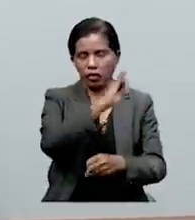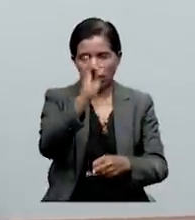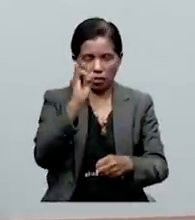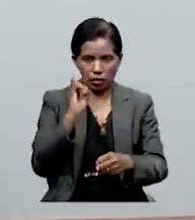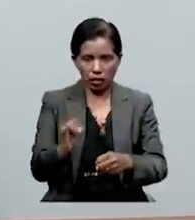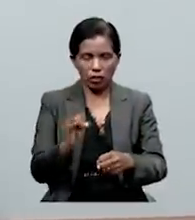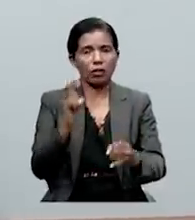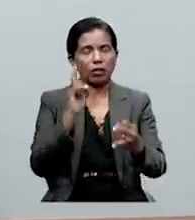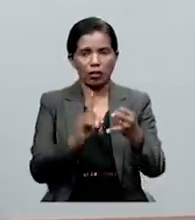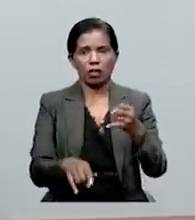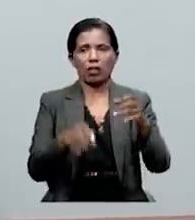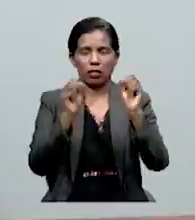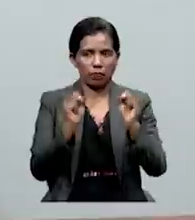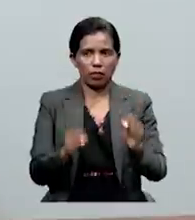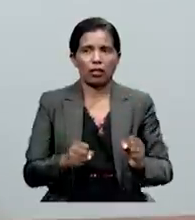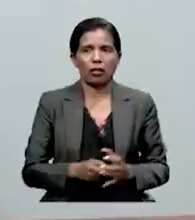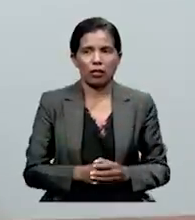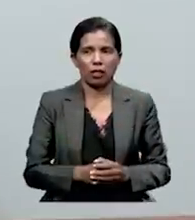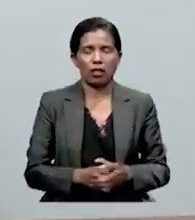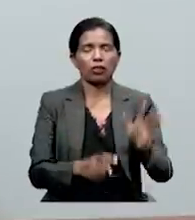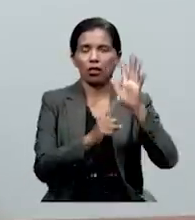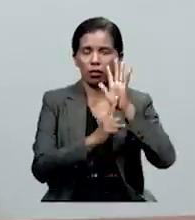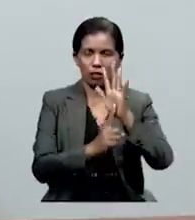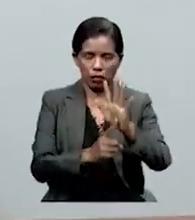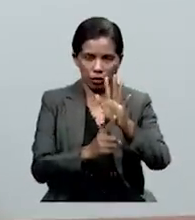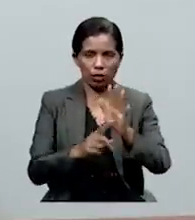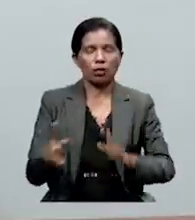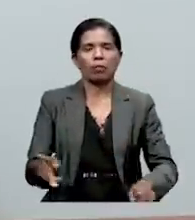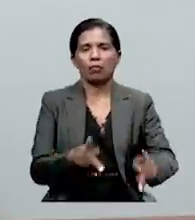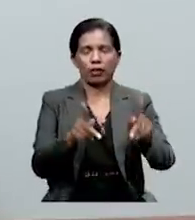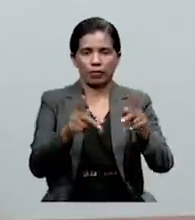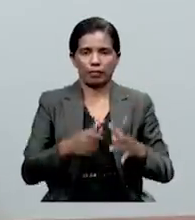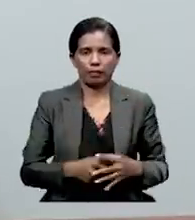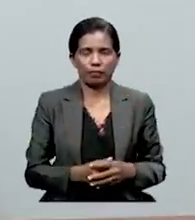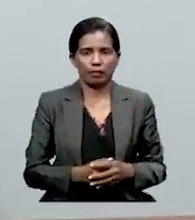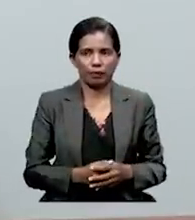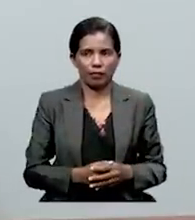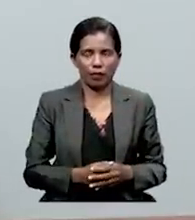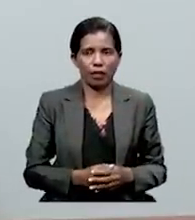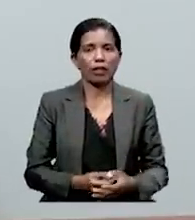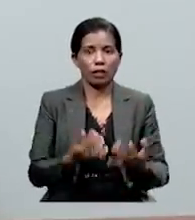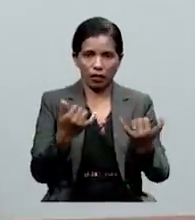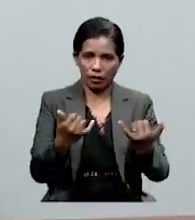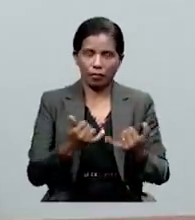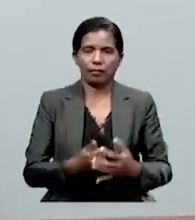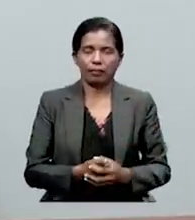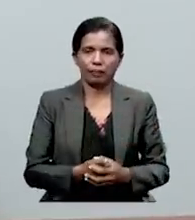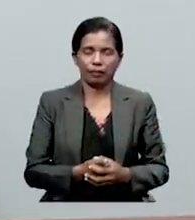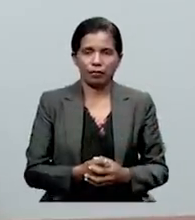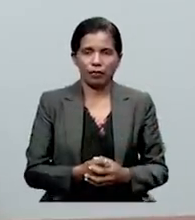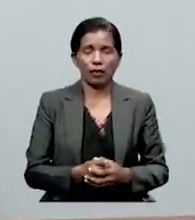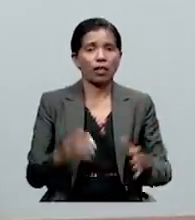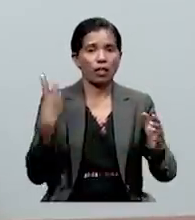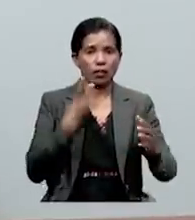a foi nida nem macbele anuncia publicamente além de idanemos o em